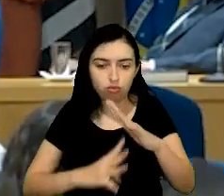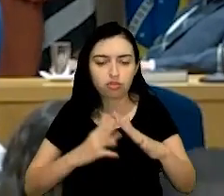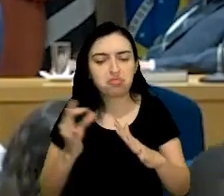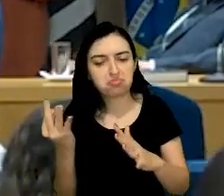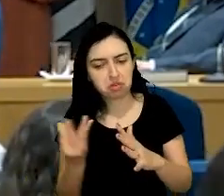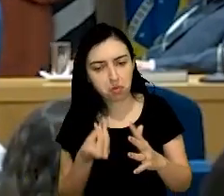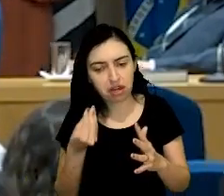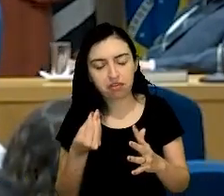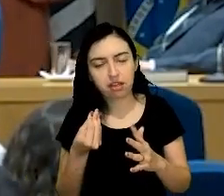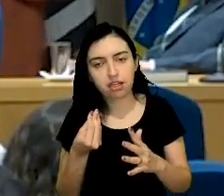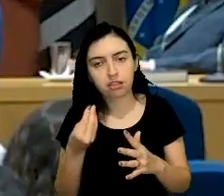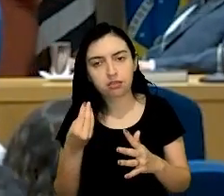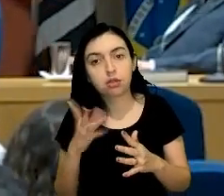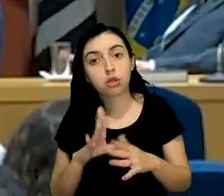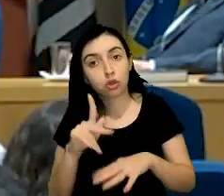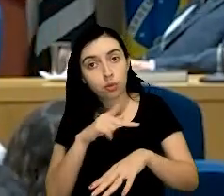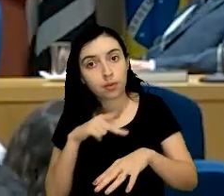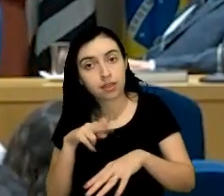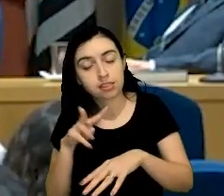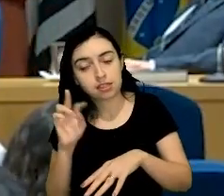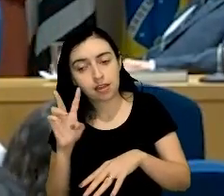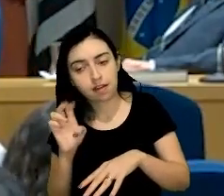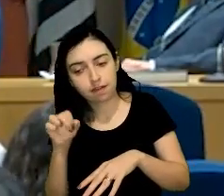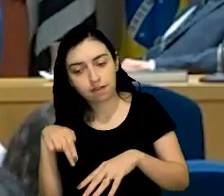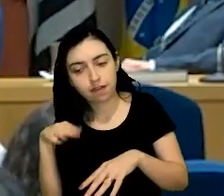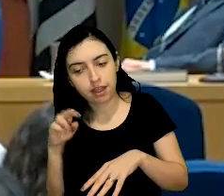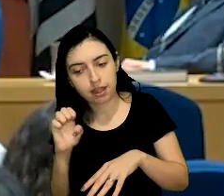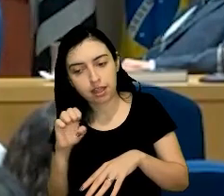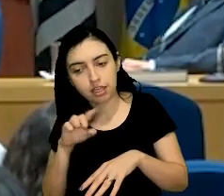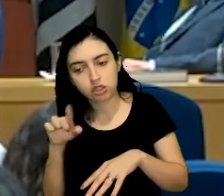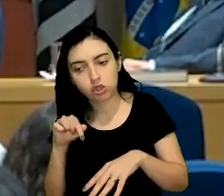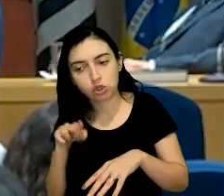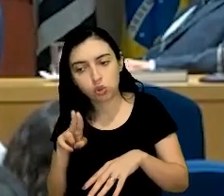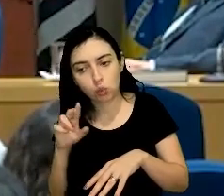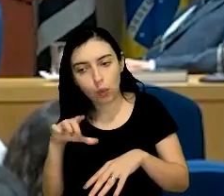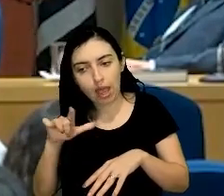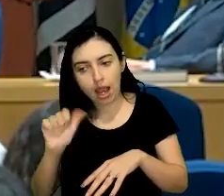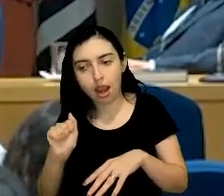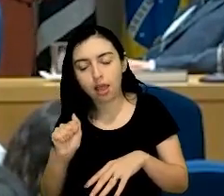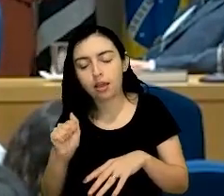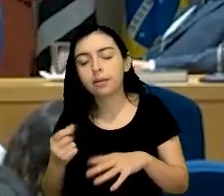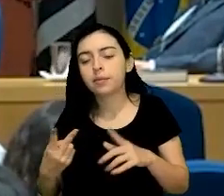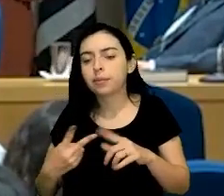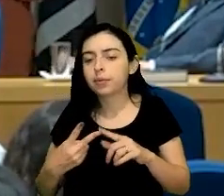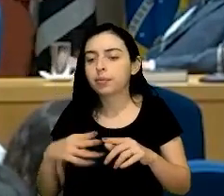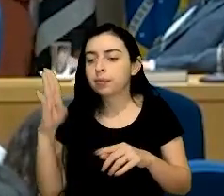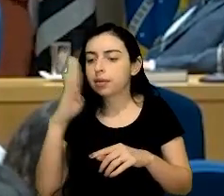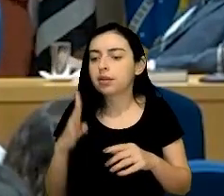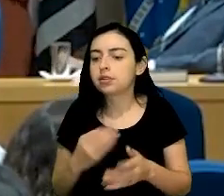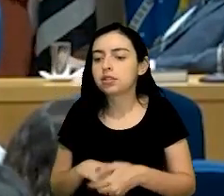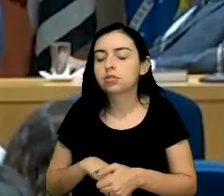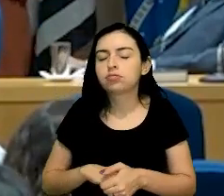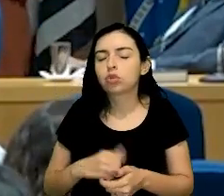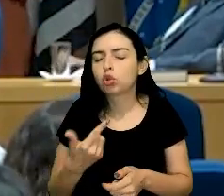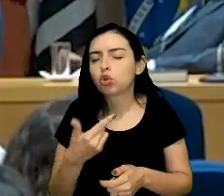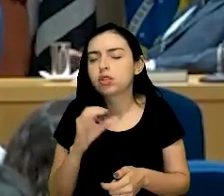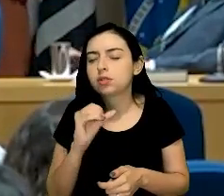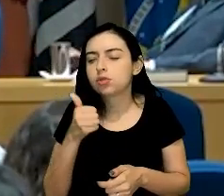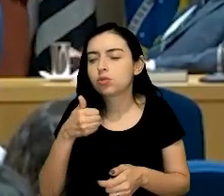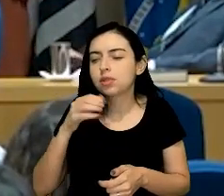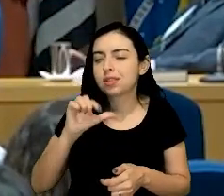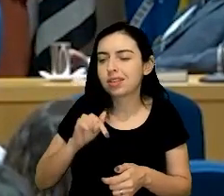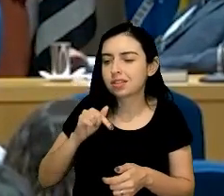Brasil. Entre 2017 e 2018 vem um fluxo de classe média, e aí porque a Venezuela não faz parte do